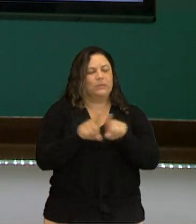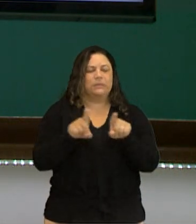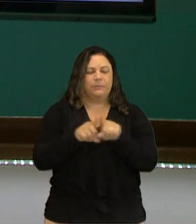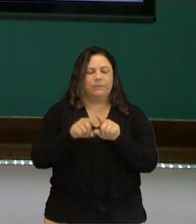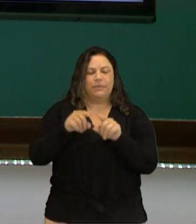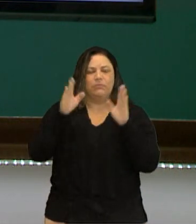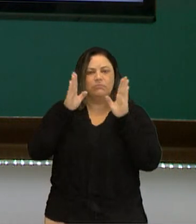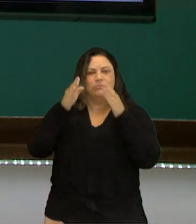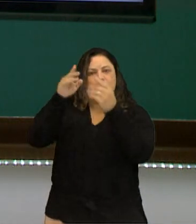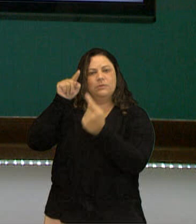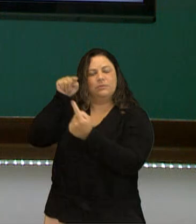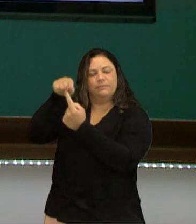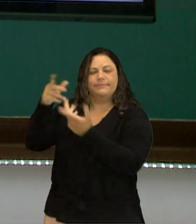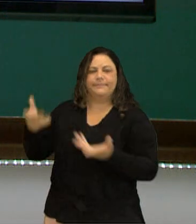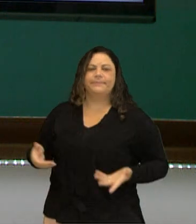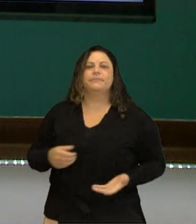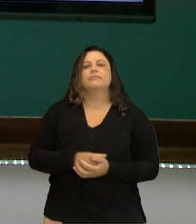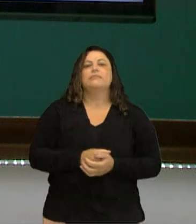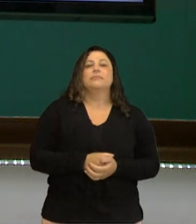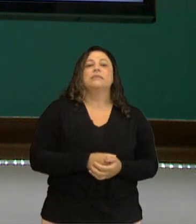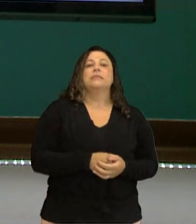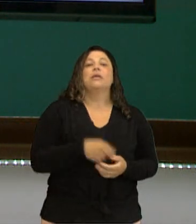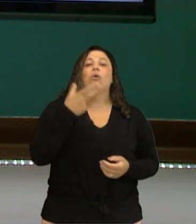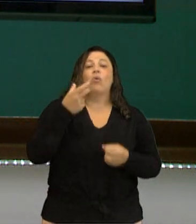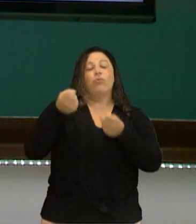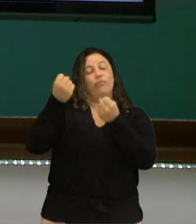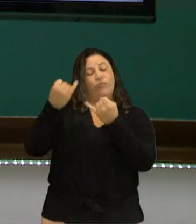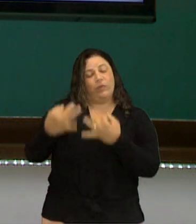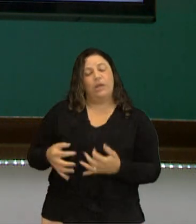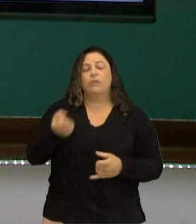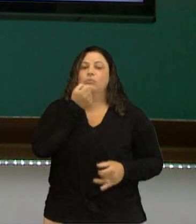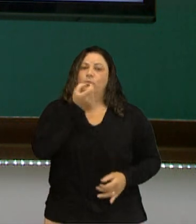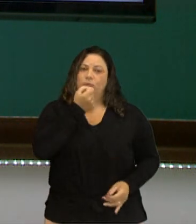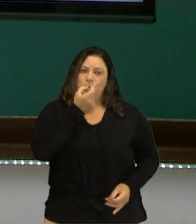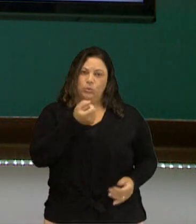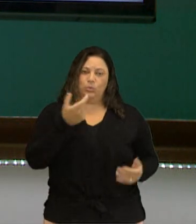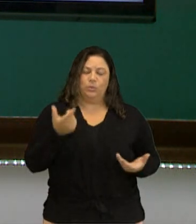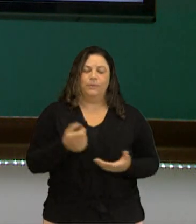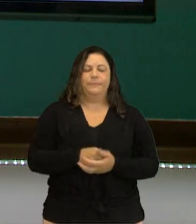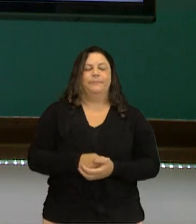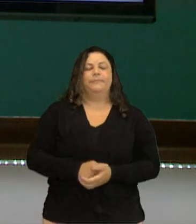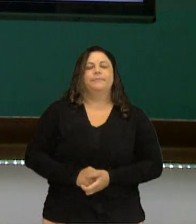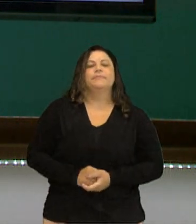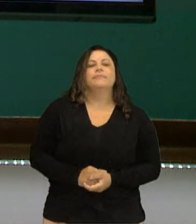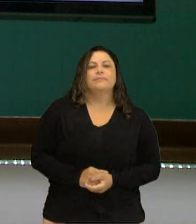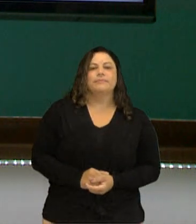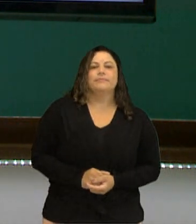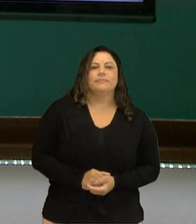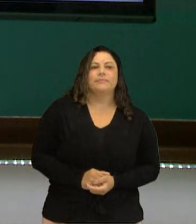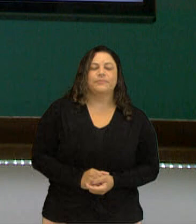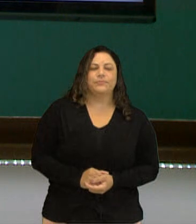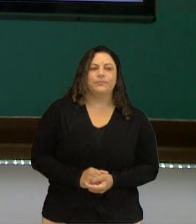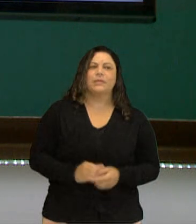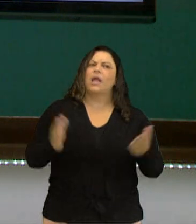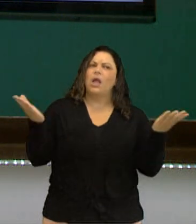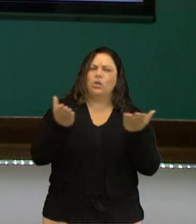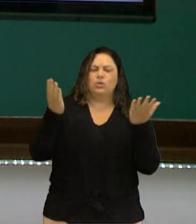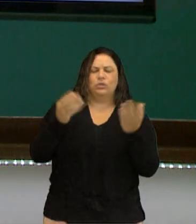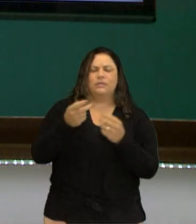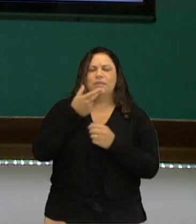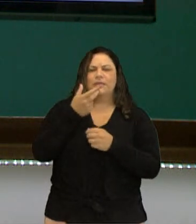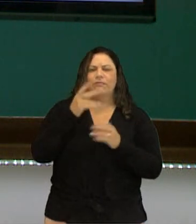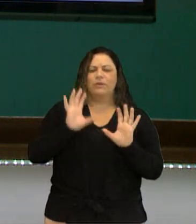específico, embora a gente falou dos antibióticos. Bom, já que a gente está falando do reino Monera, que